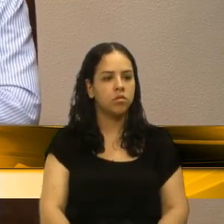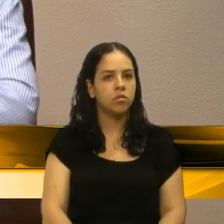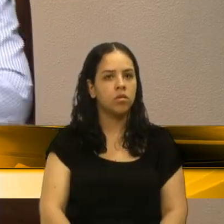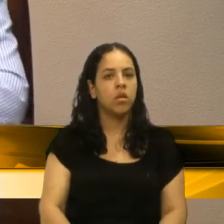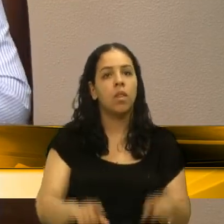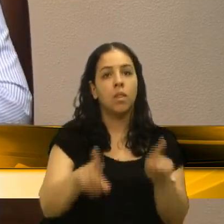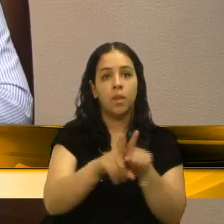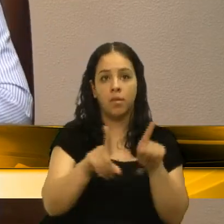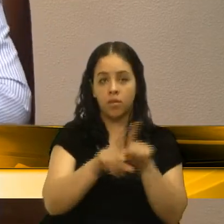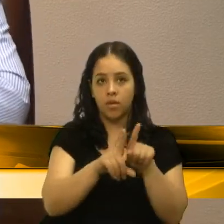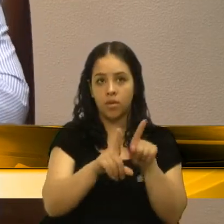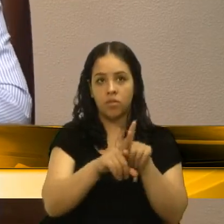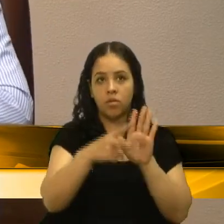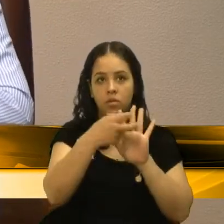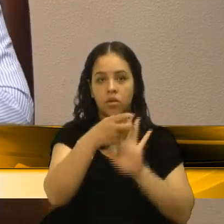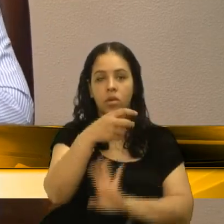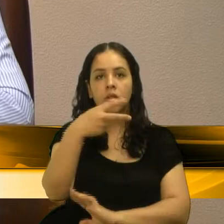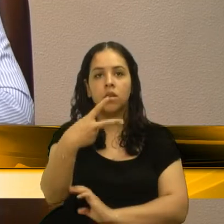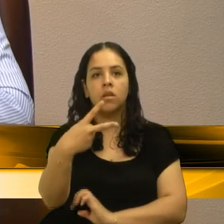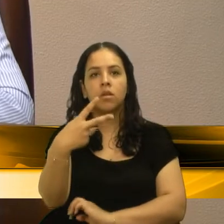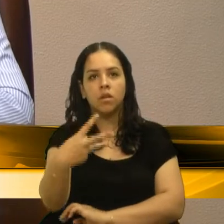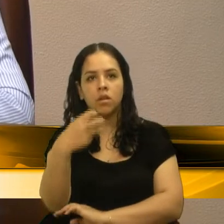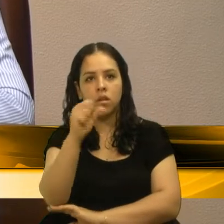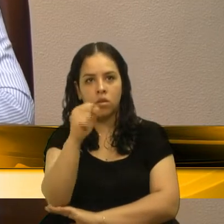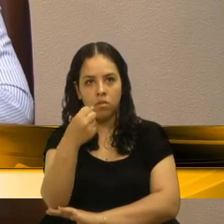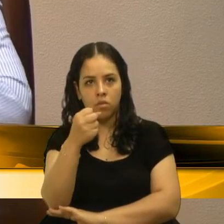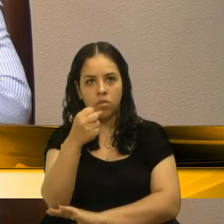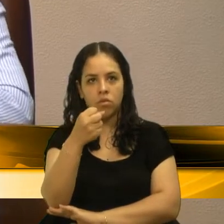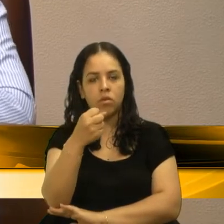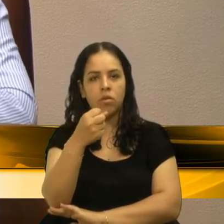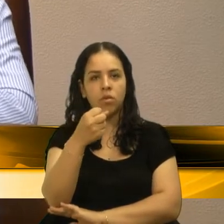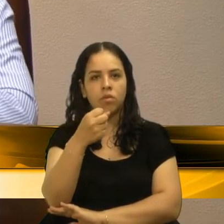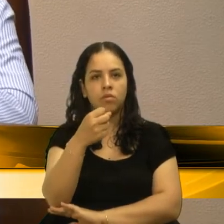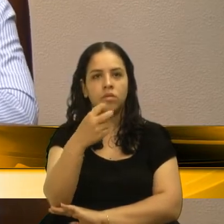também com o artigo 38, inciso 22º da Lei Orgânica Municipal, que